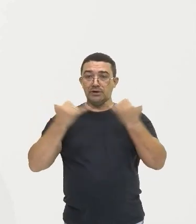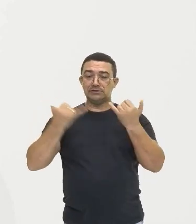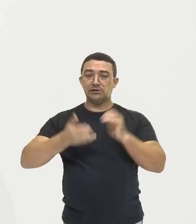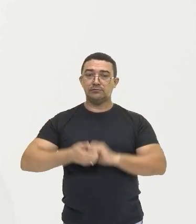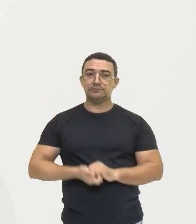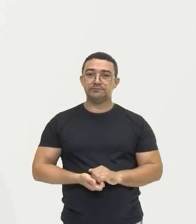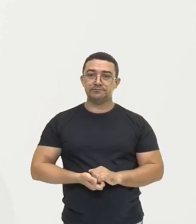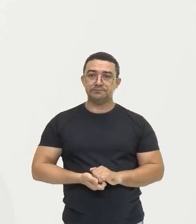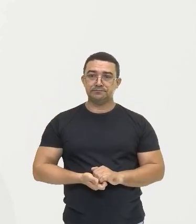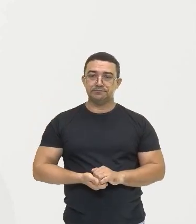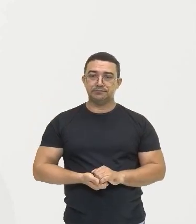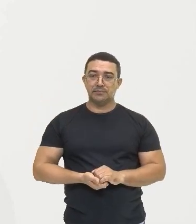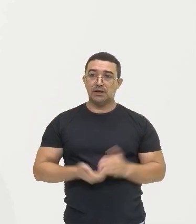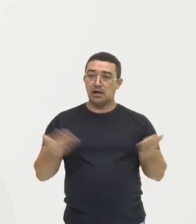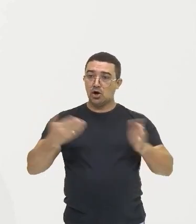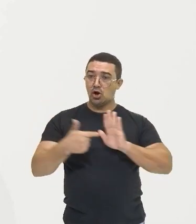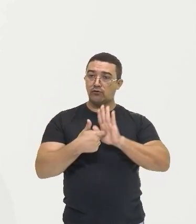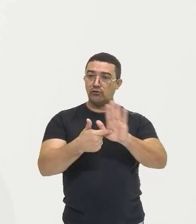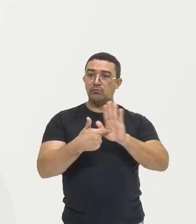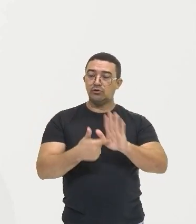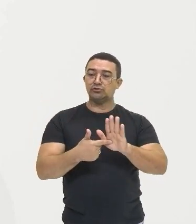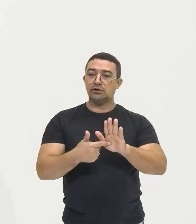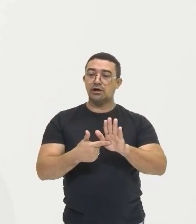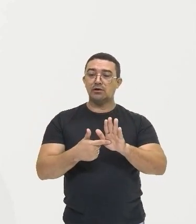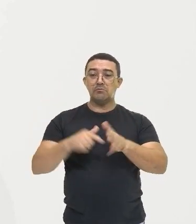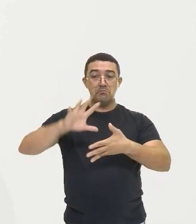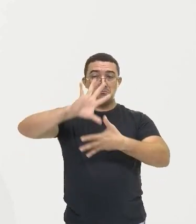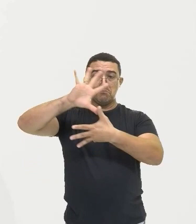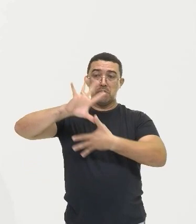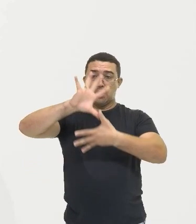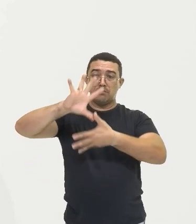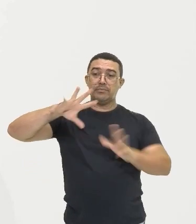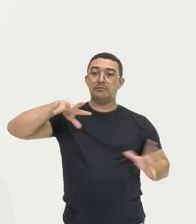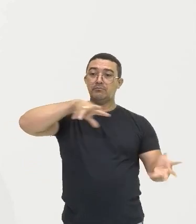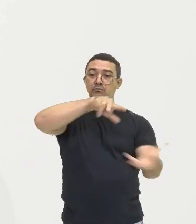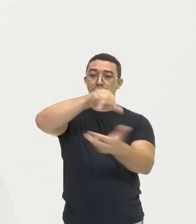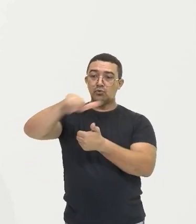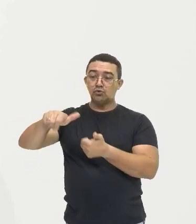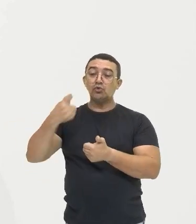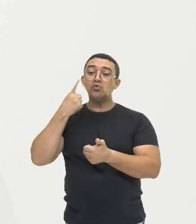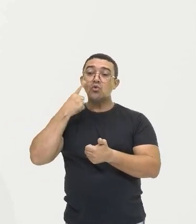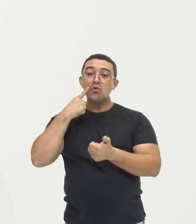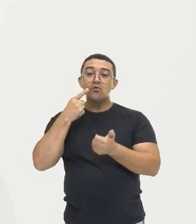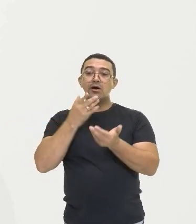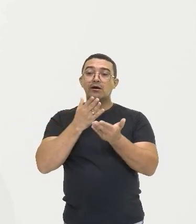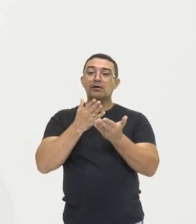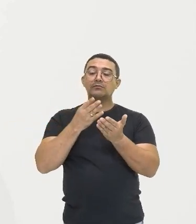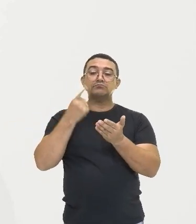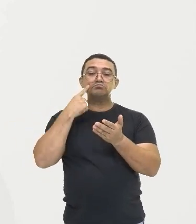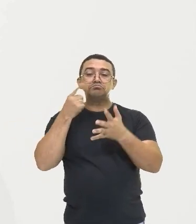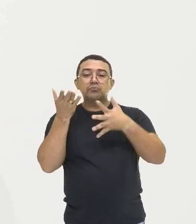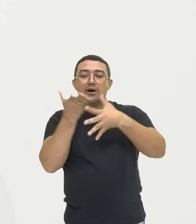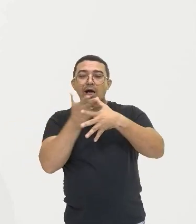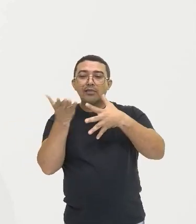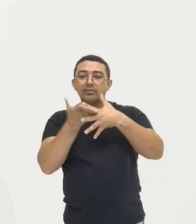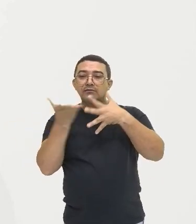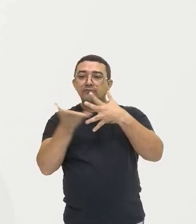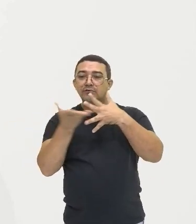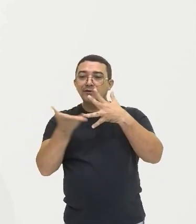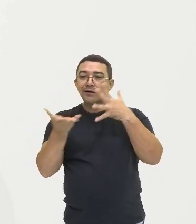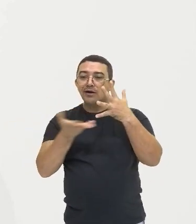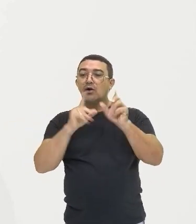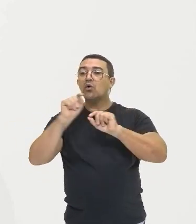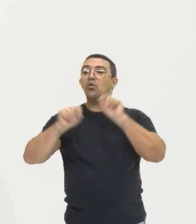vocês, tá bom? O mapa mundi, e a gente vai classificar de uma forma bem geral